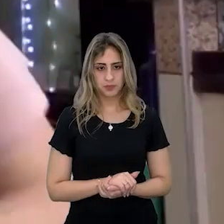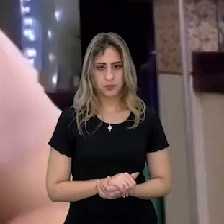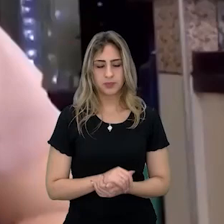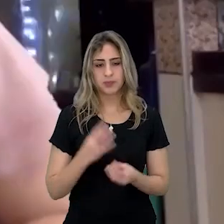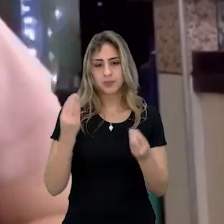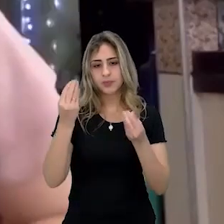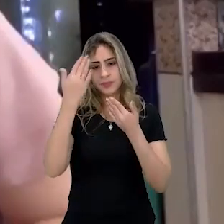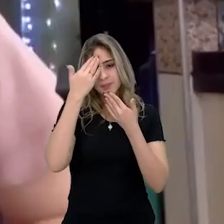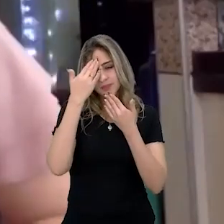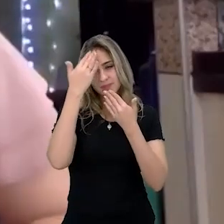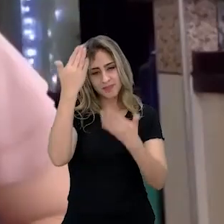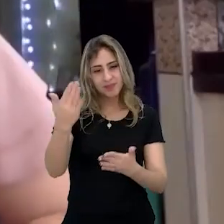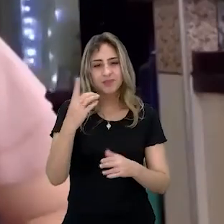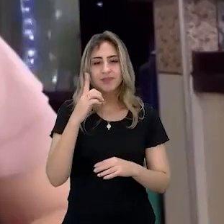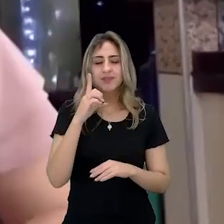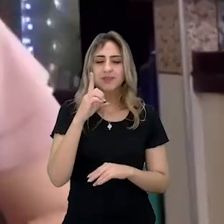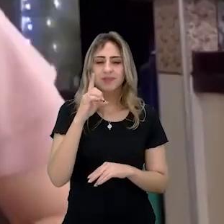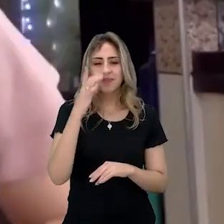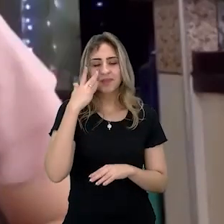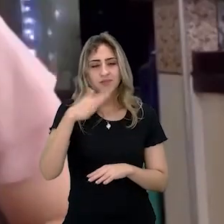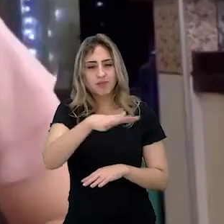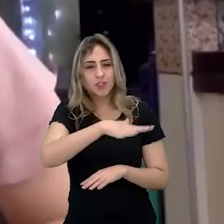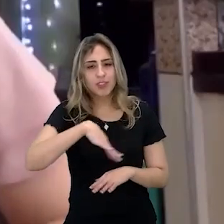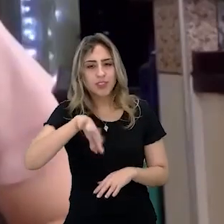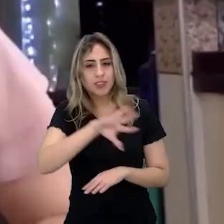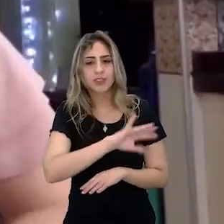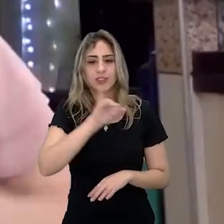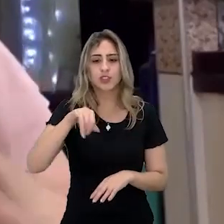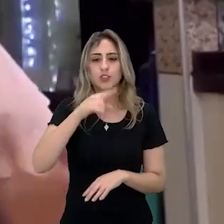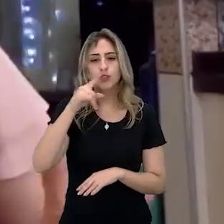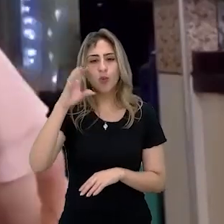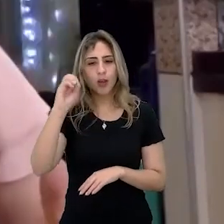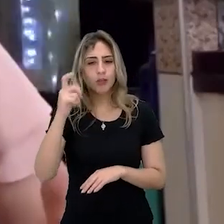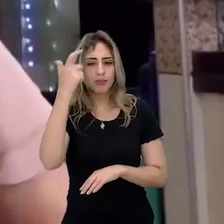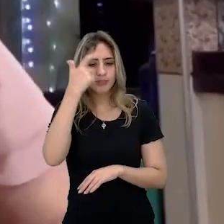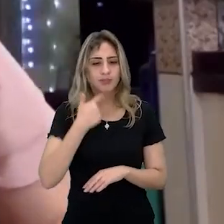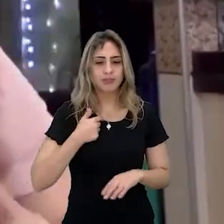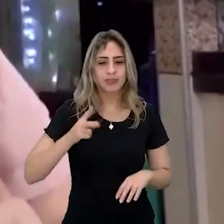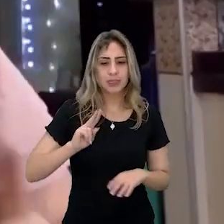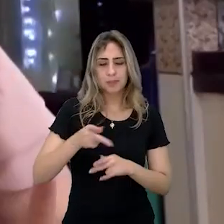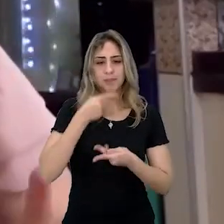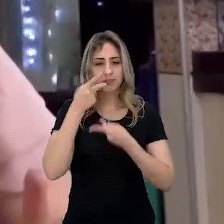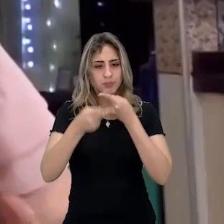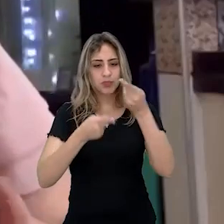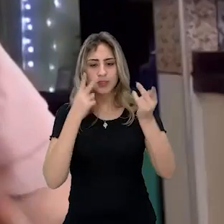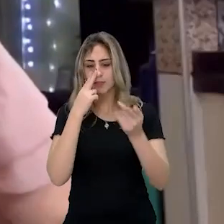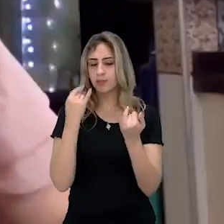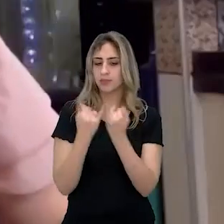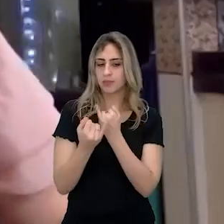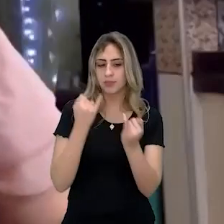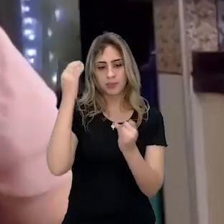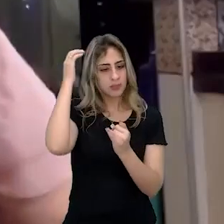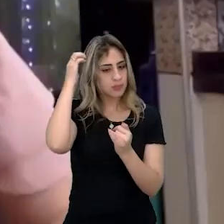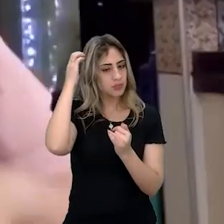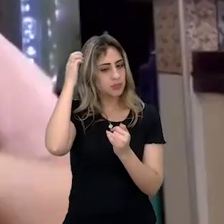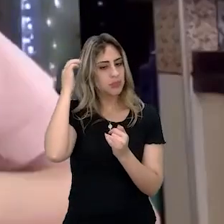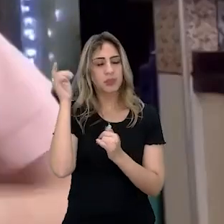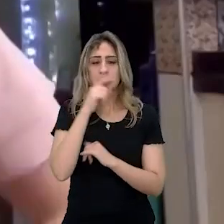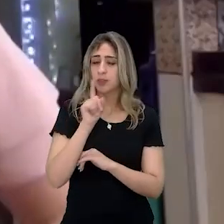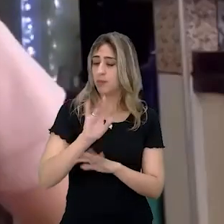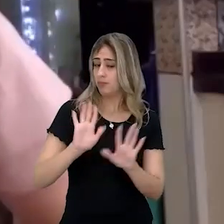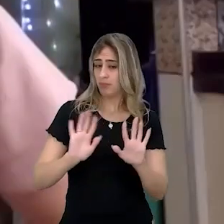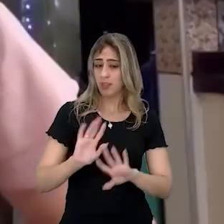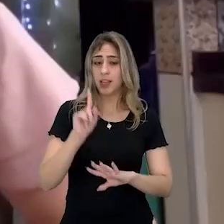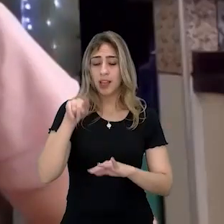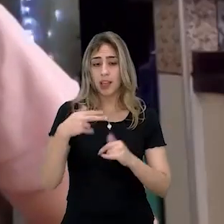Muito obrigada, Déia, João, Rô. Eu sempre falo e parece que é mentira, mas não é.